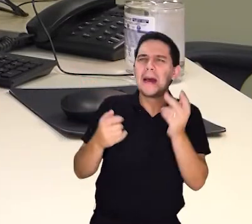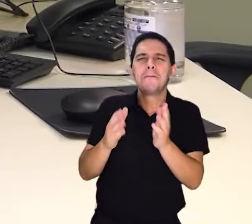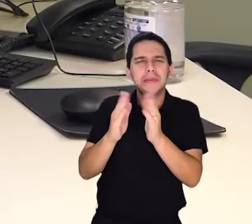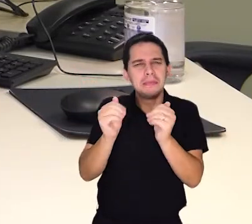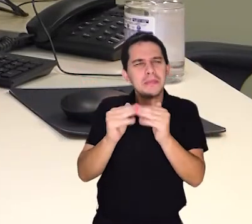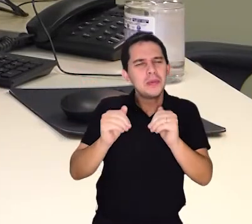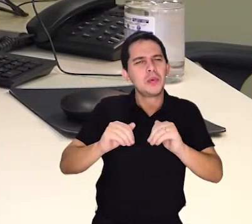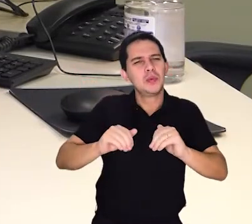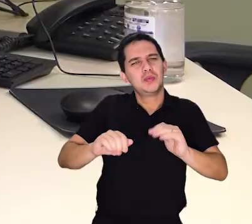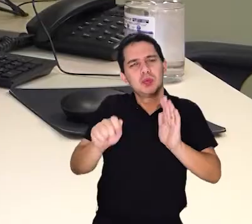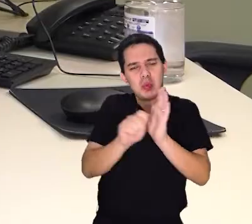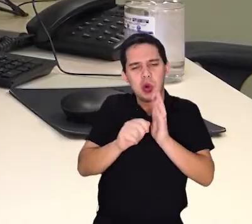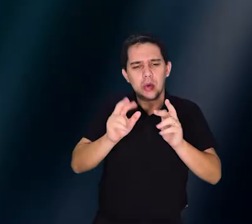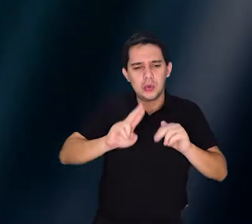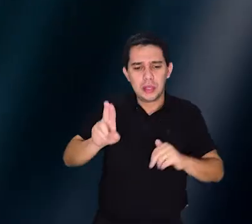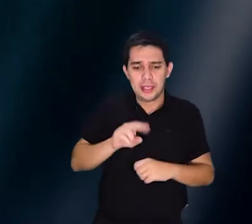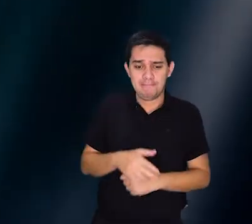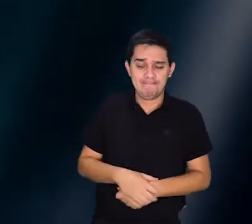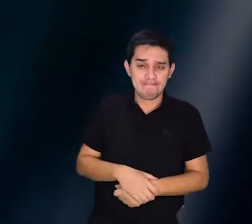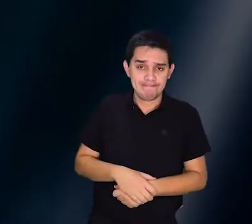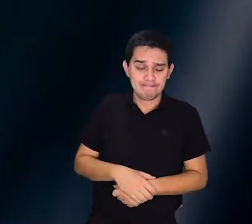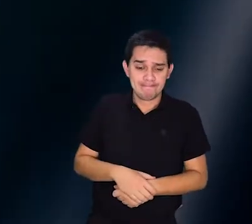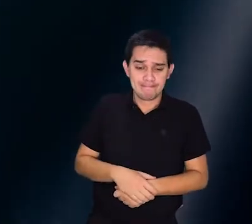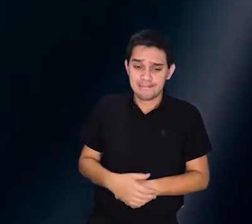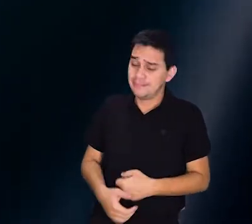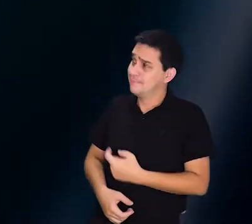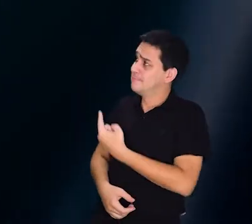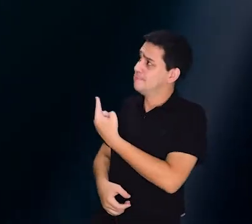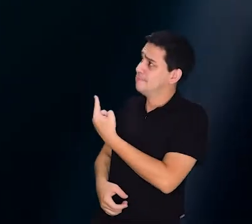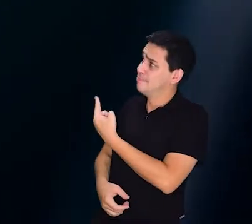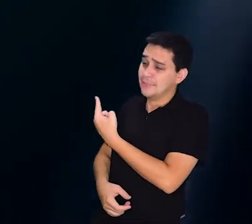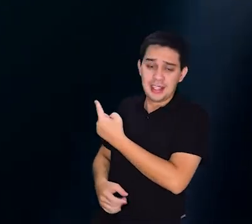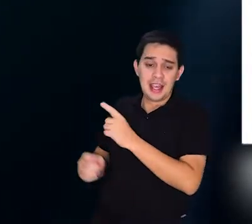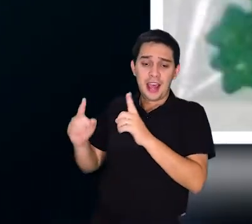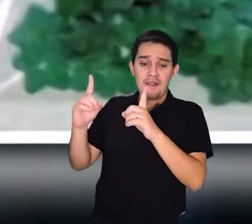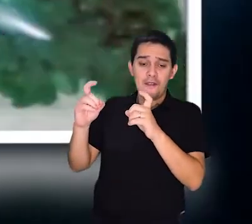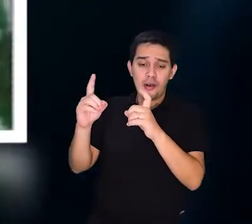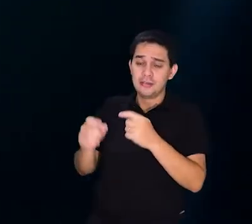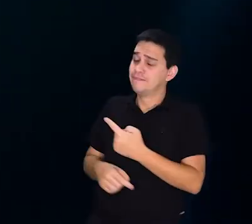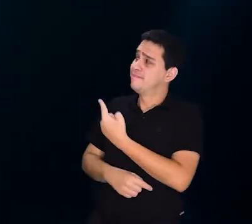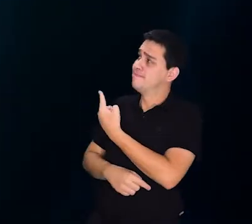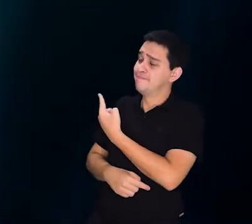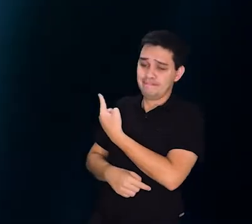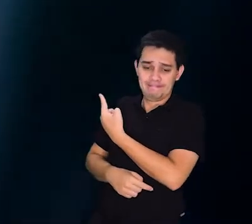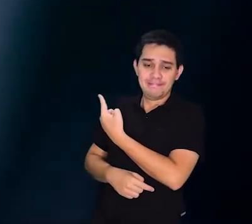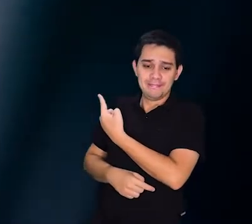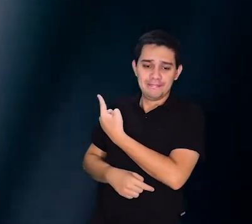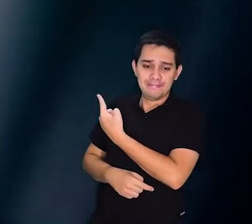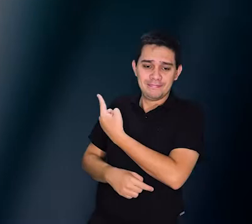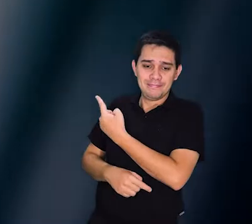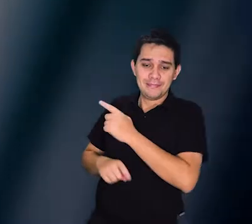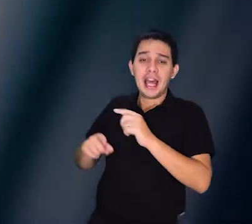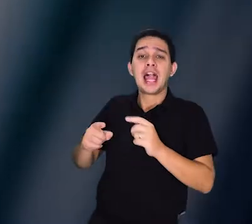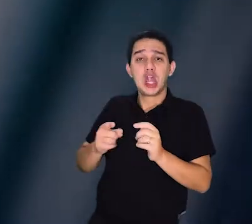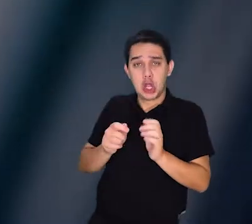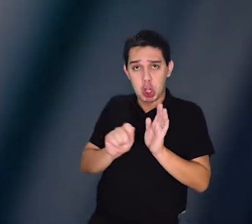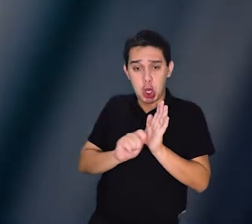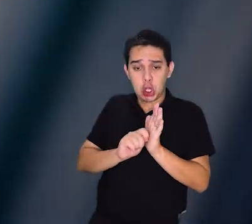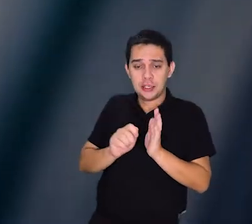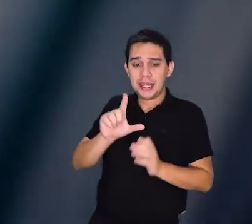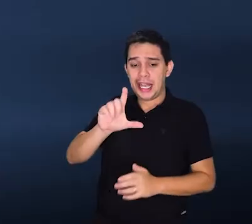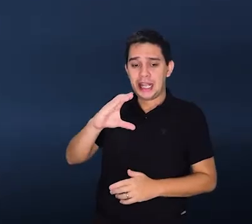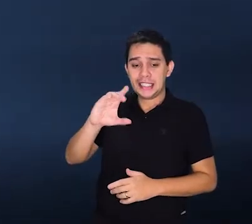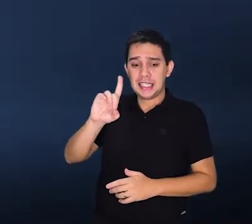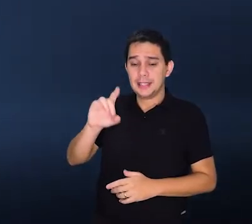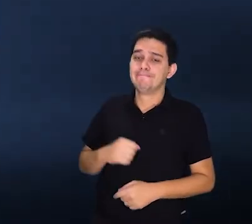de drogas. Além disso, foram identificados justamente todos os denunciados. No dia da operação foram cumpridos os